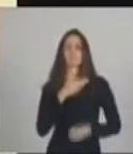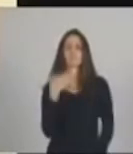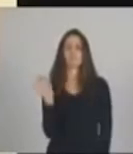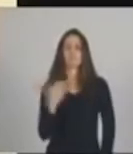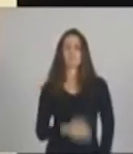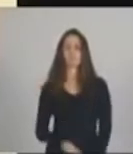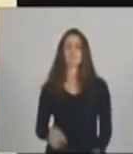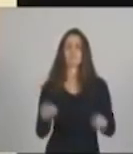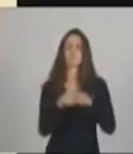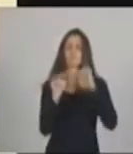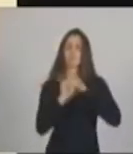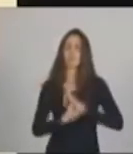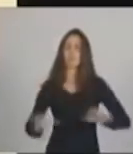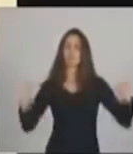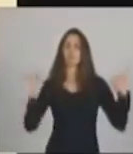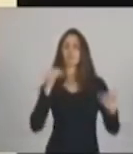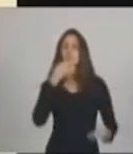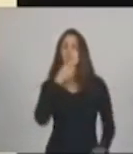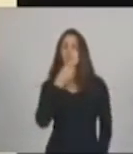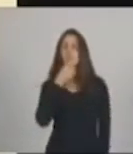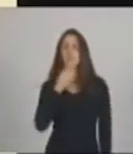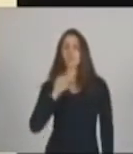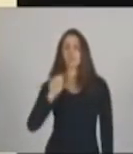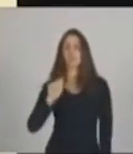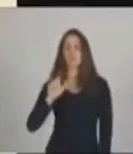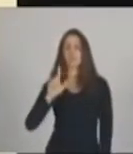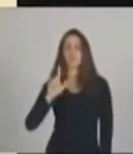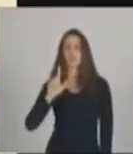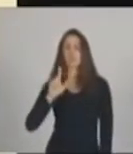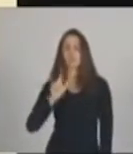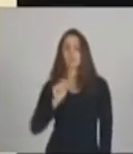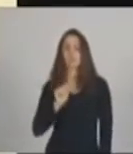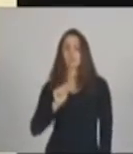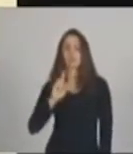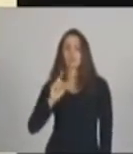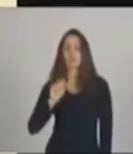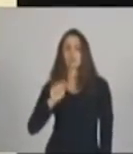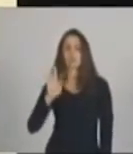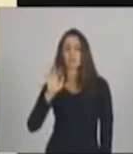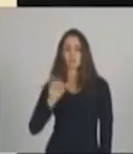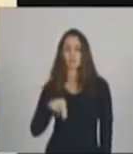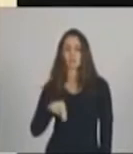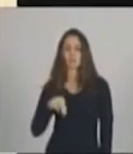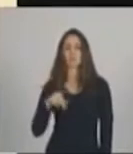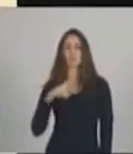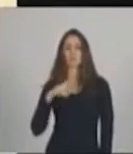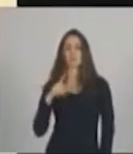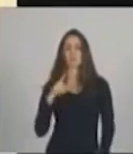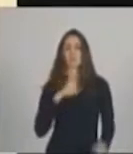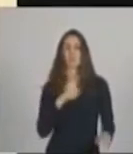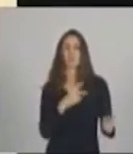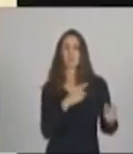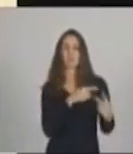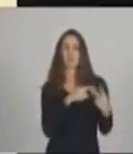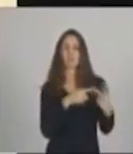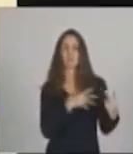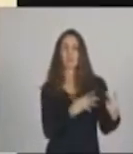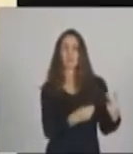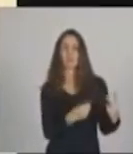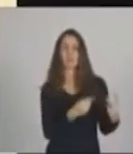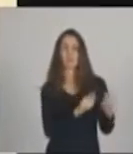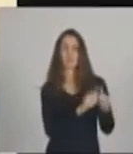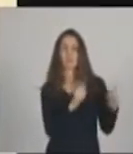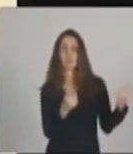falecimento do senhor Adalton Rosa Leite, pai dos gêmeos Lucas e Luan. Todos aqueles